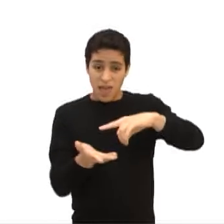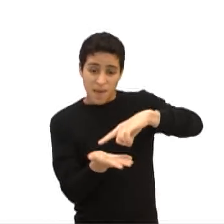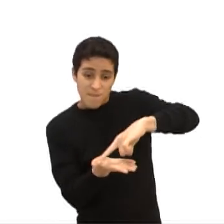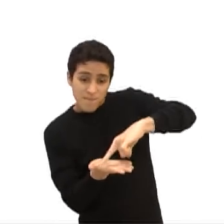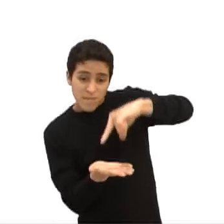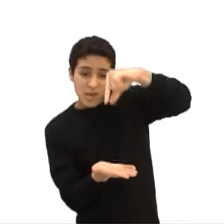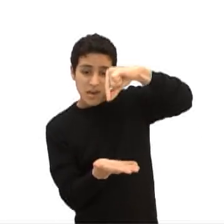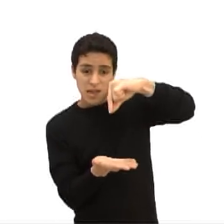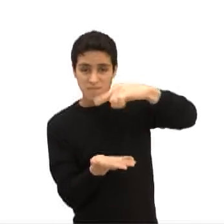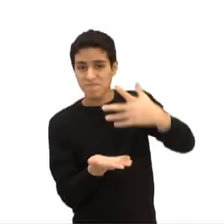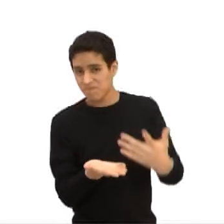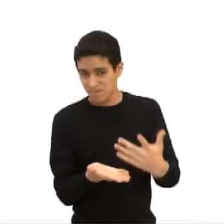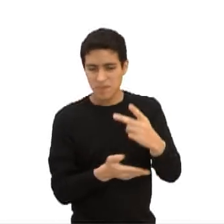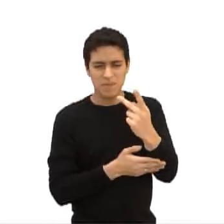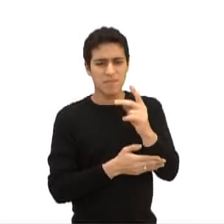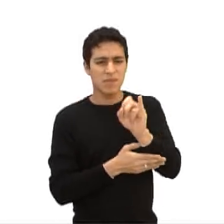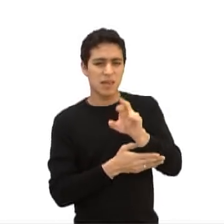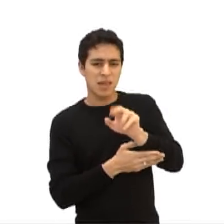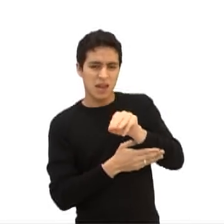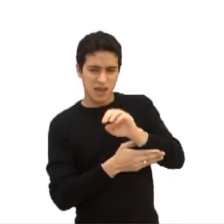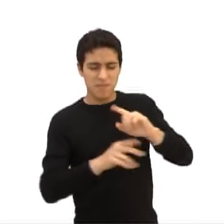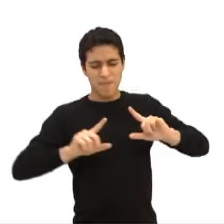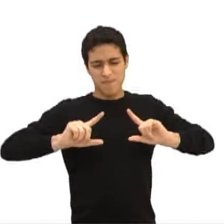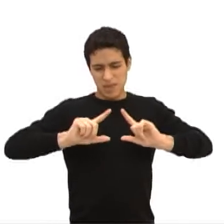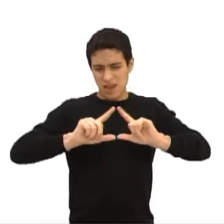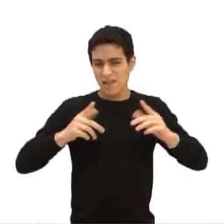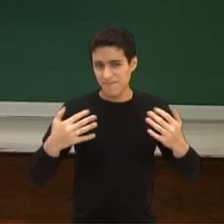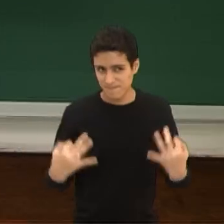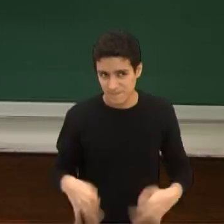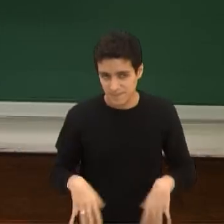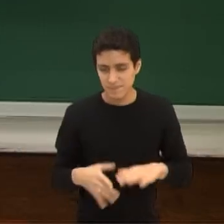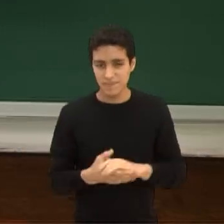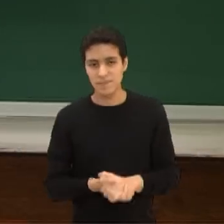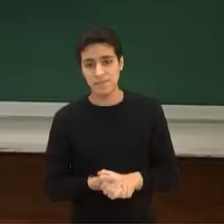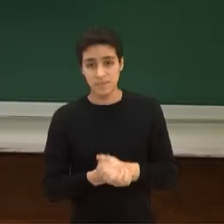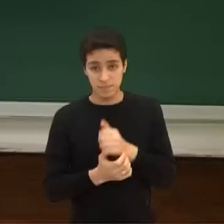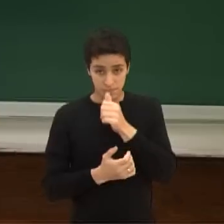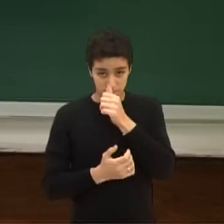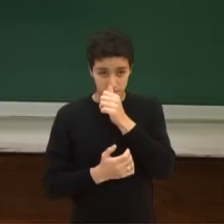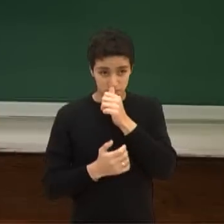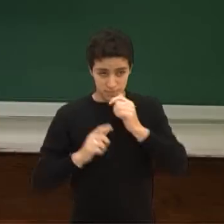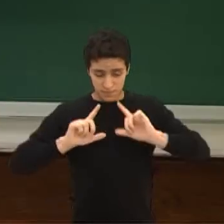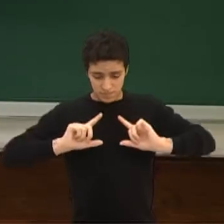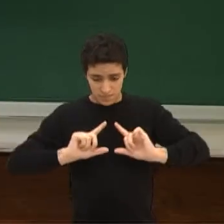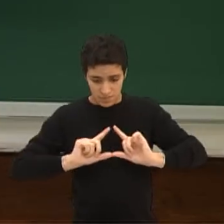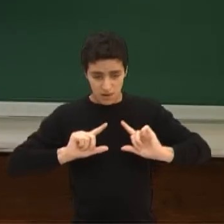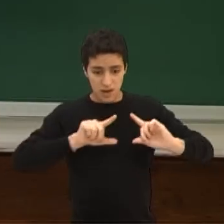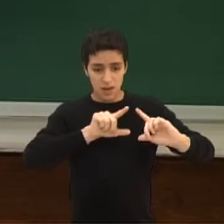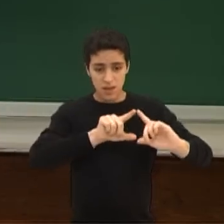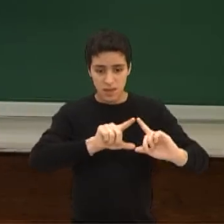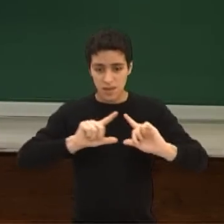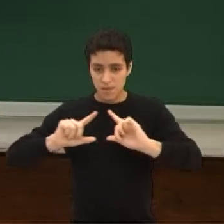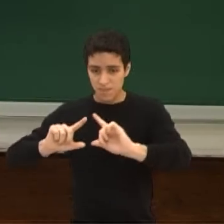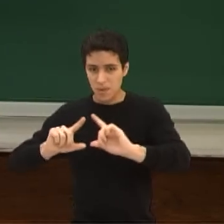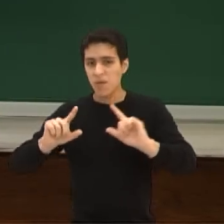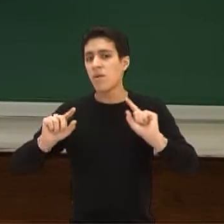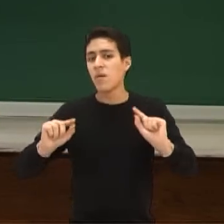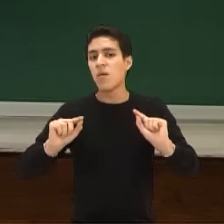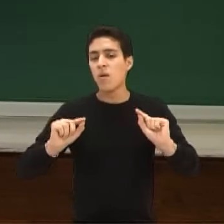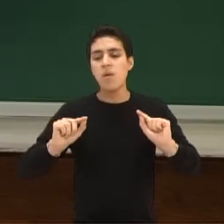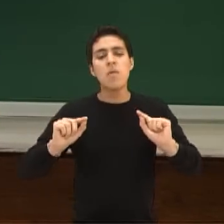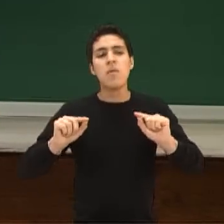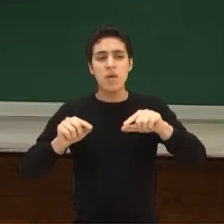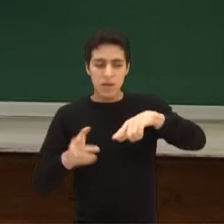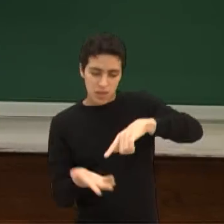Pirâmide, né? Então, nós temos as faces laterais de pirâmides e a base de pirâmide. Juntando tudo, nós vamos ter uma pirâmide